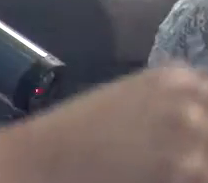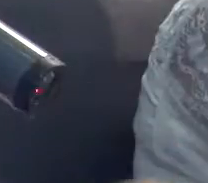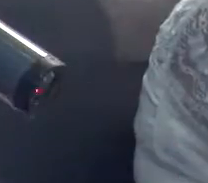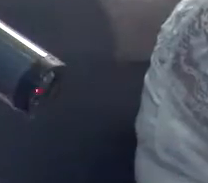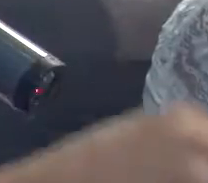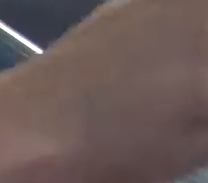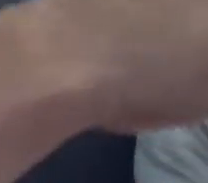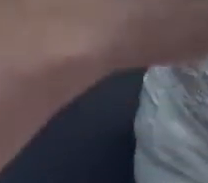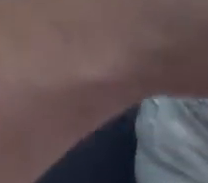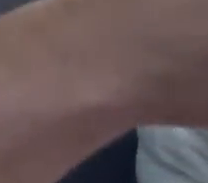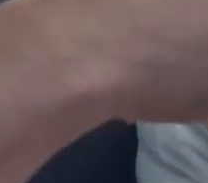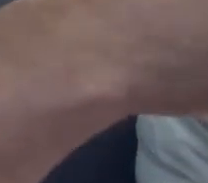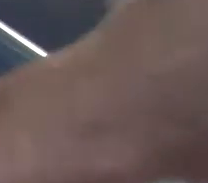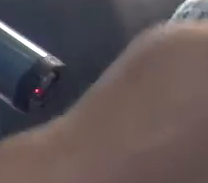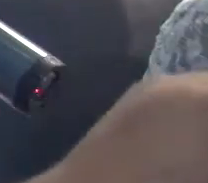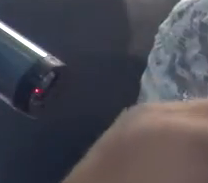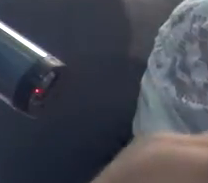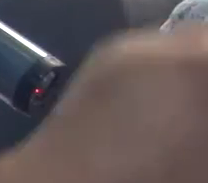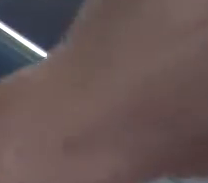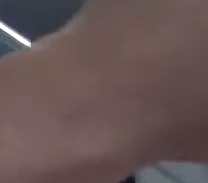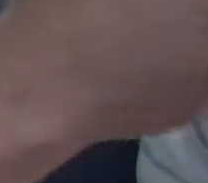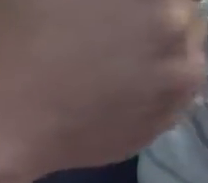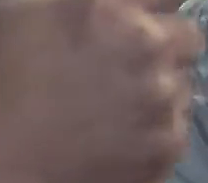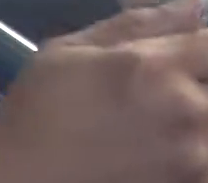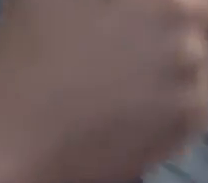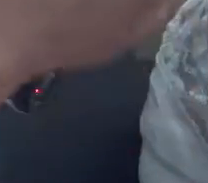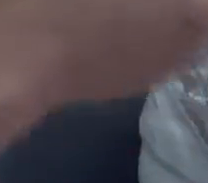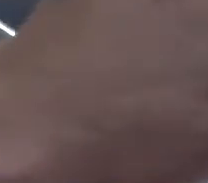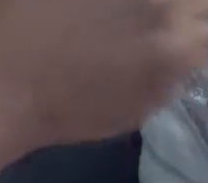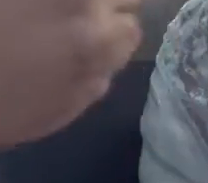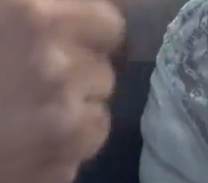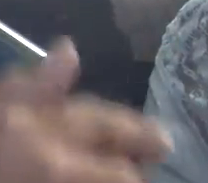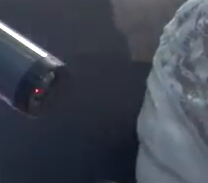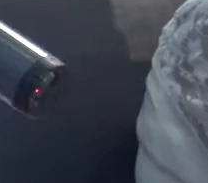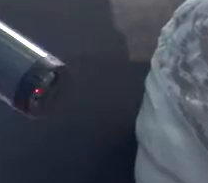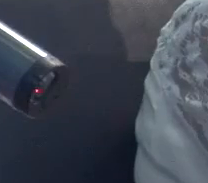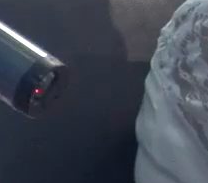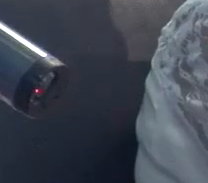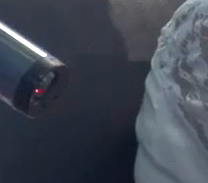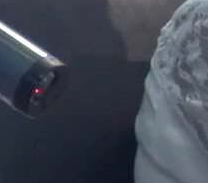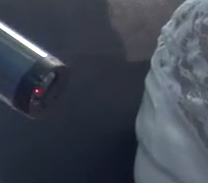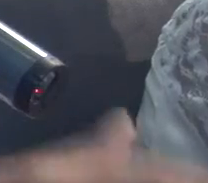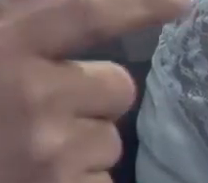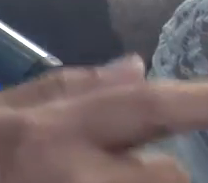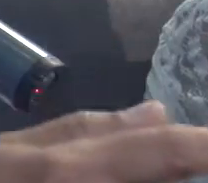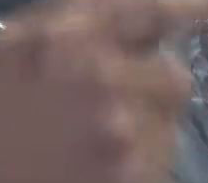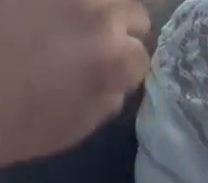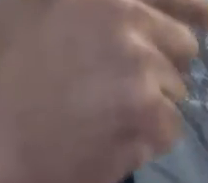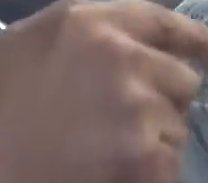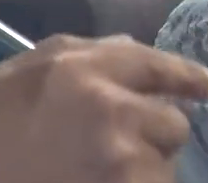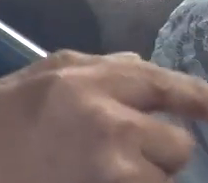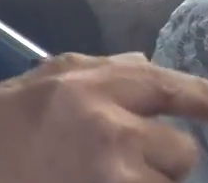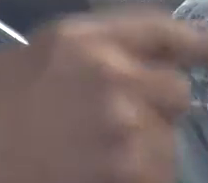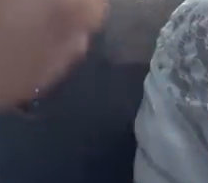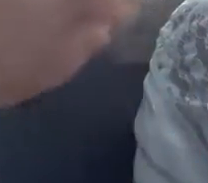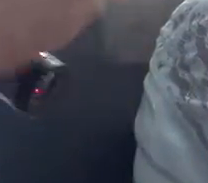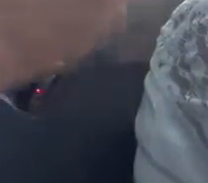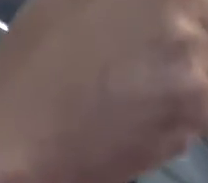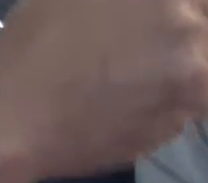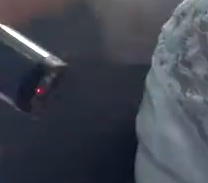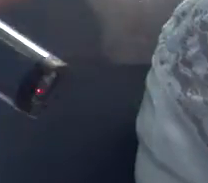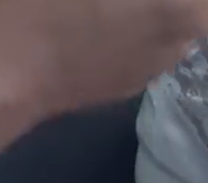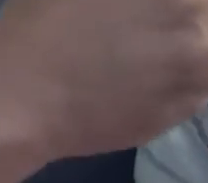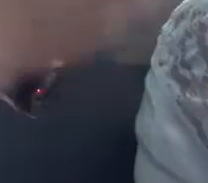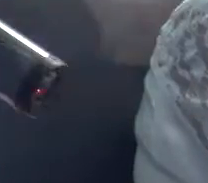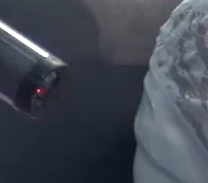estar adequada. Nós precisamos brigar pela mobilidade fortemente para que todo mundo tenha direitos. O idoso ou o deficiente, ele quer